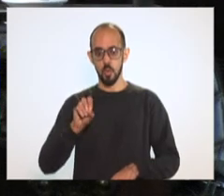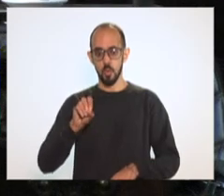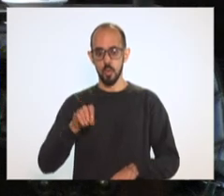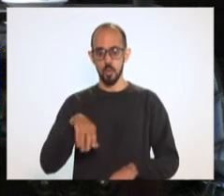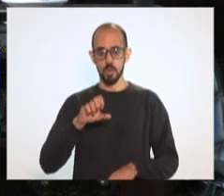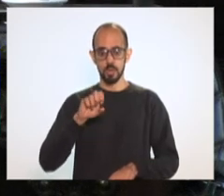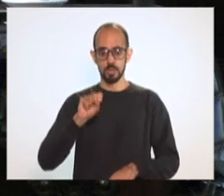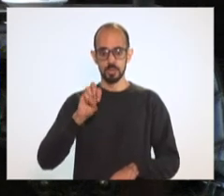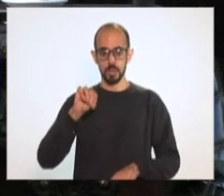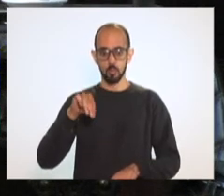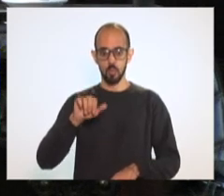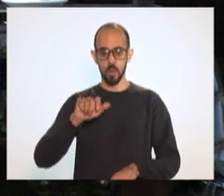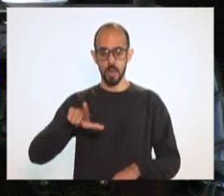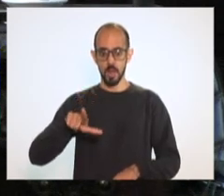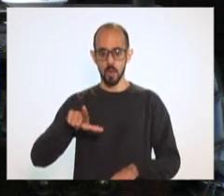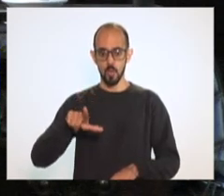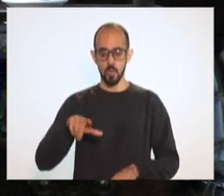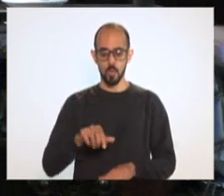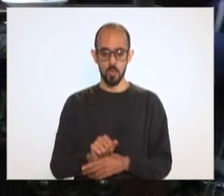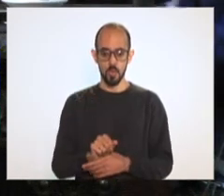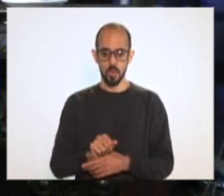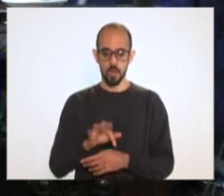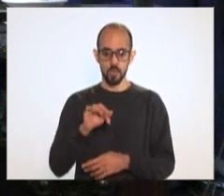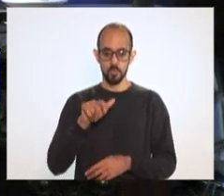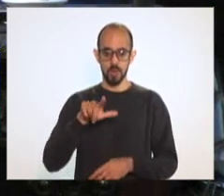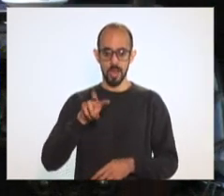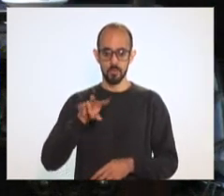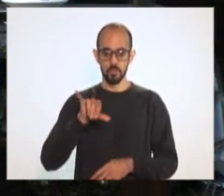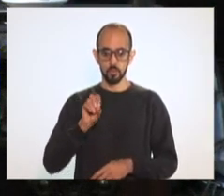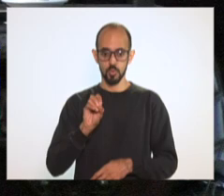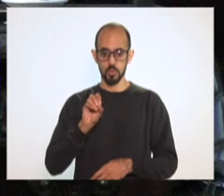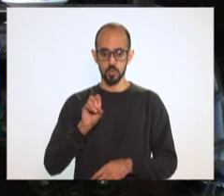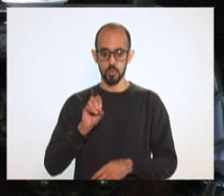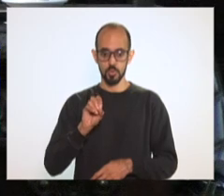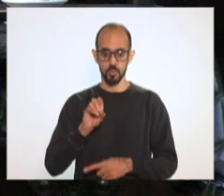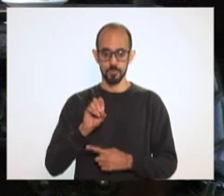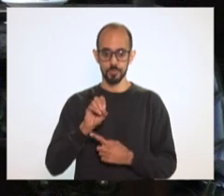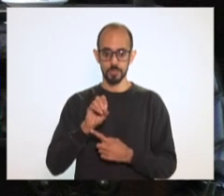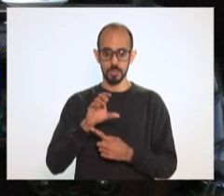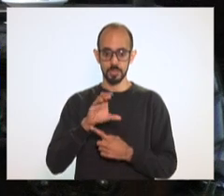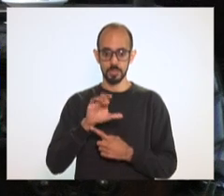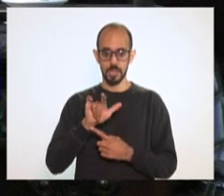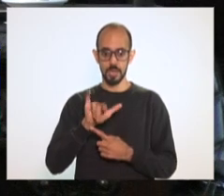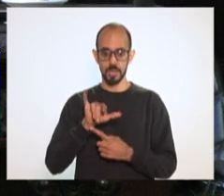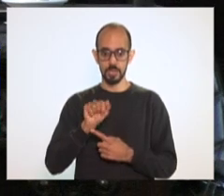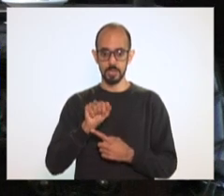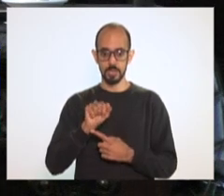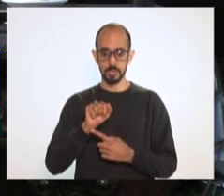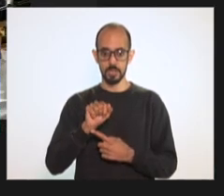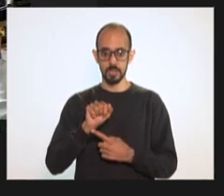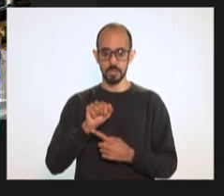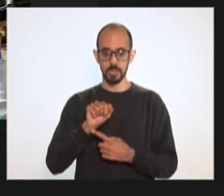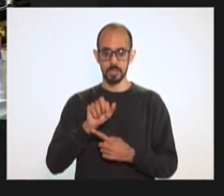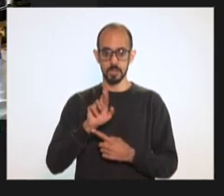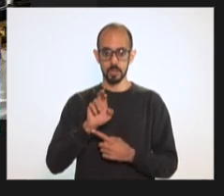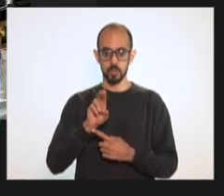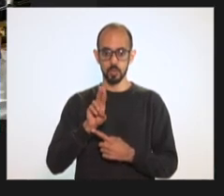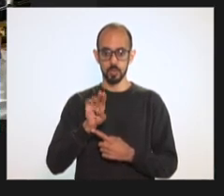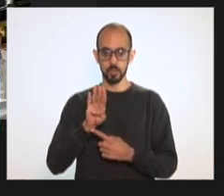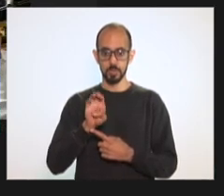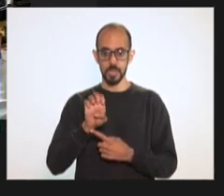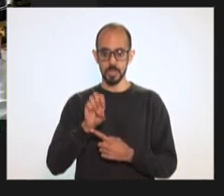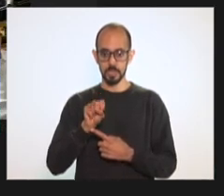Bebeto, Jair, Flávio Serafine, Célia, Subtenente, Rubens Bontempo,